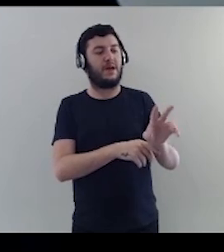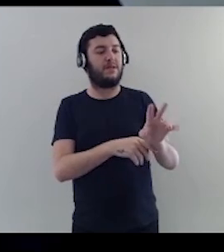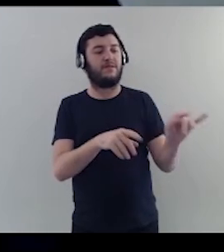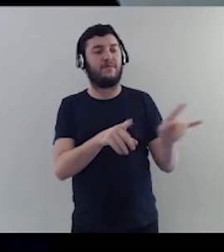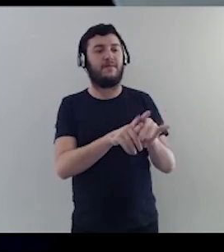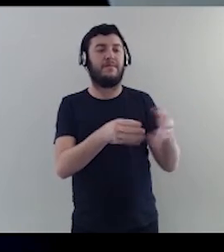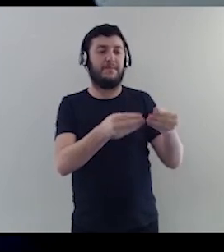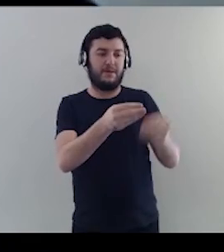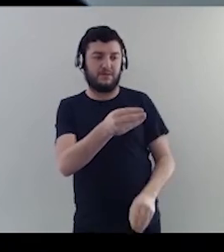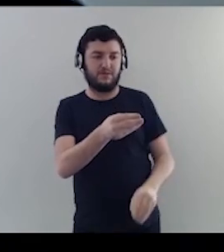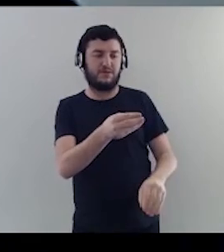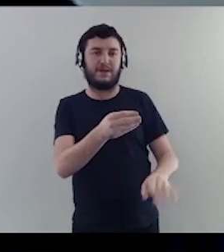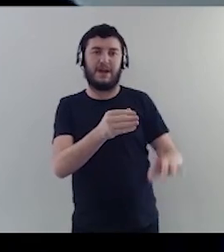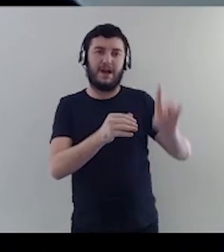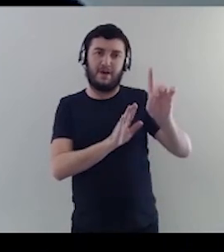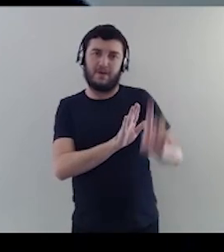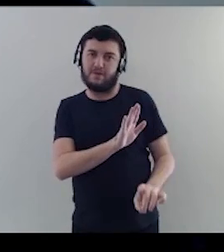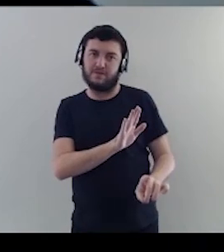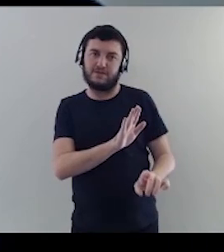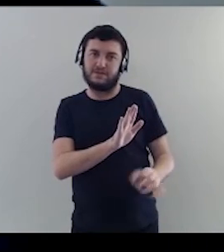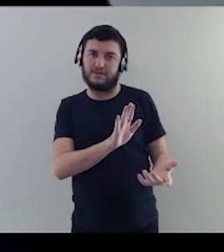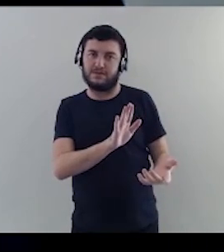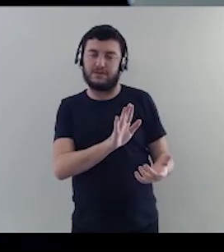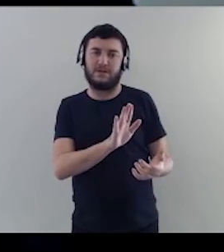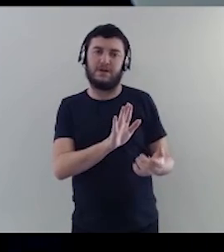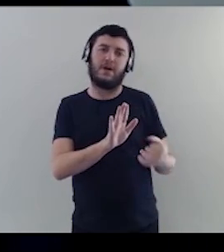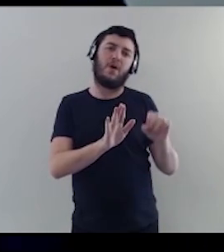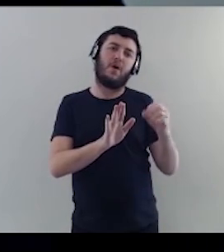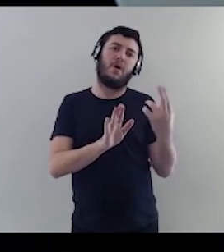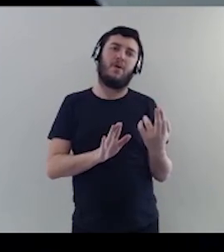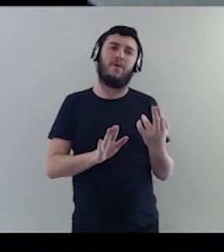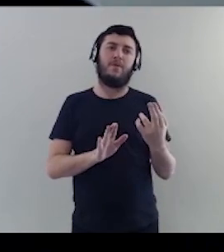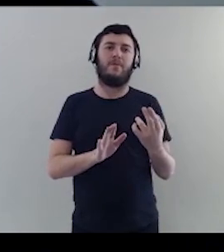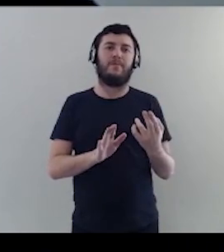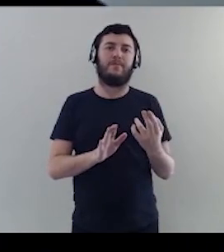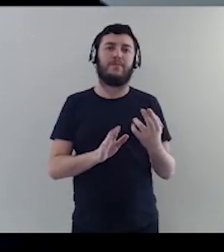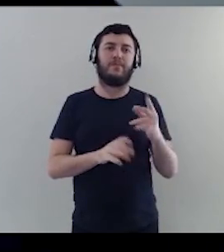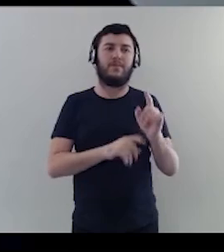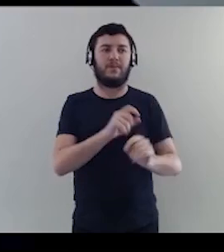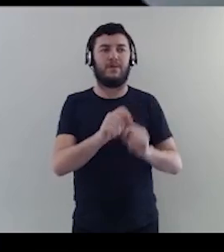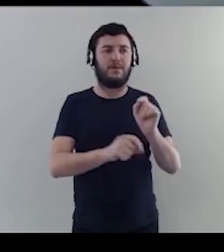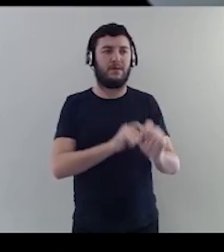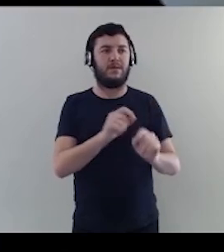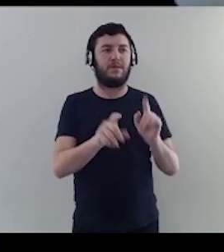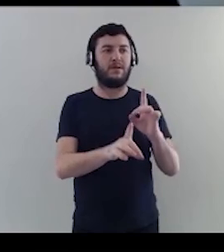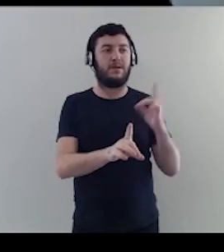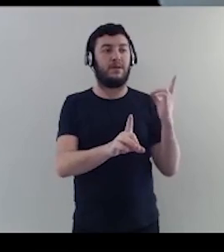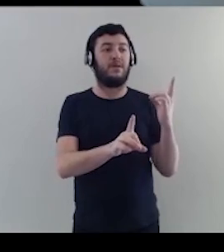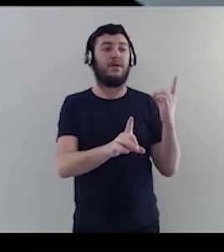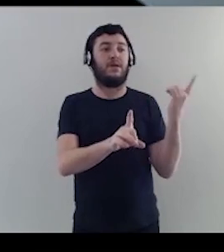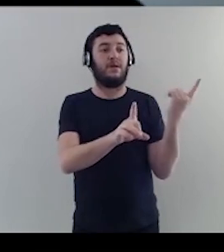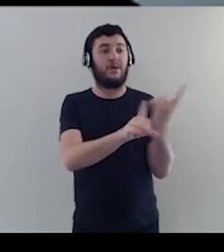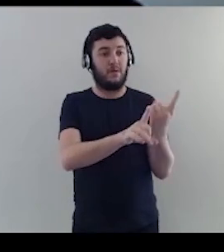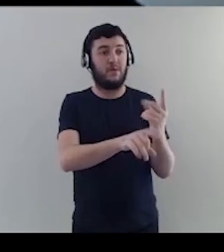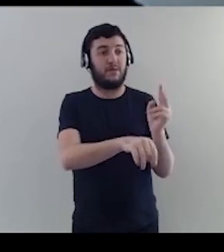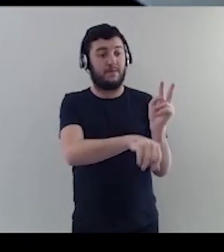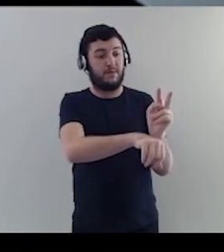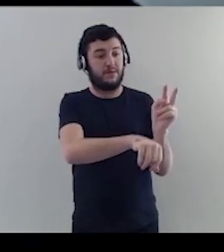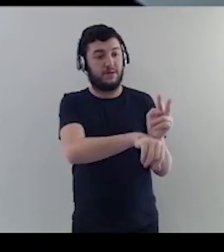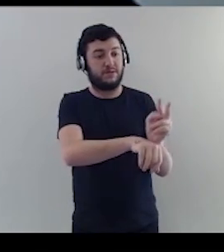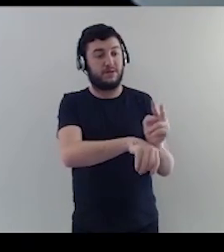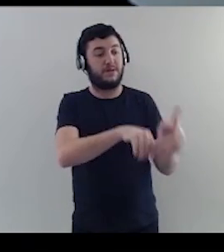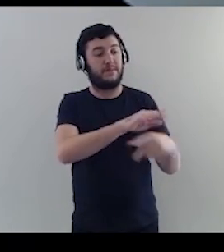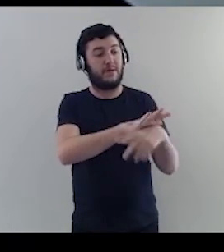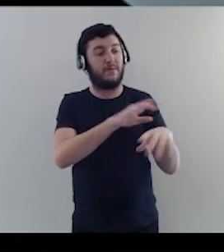de Direito, nem devassar a seara do legislador, que se encontra devidamente protegida por uma